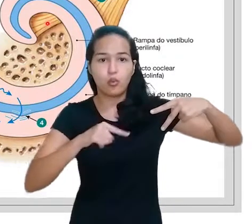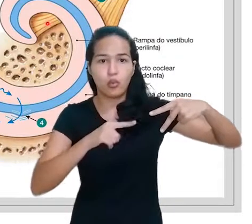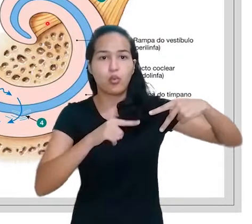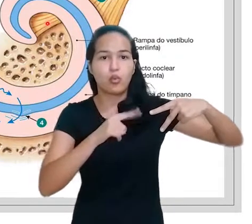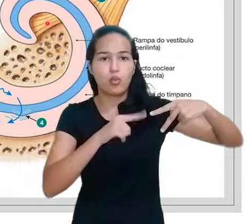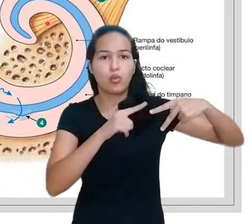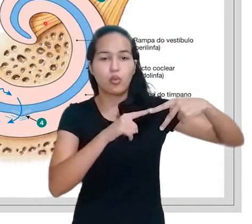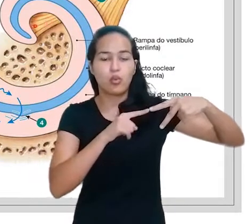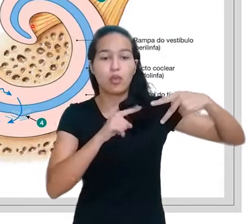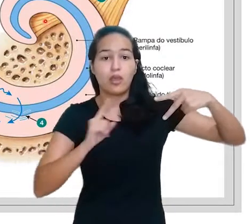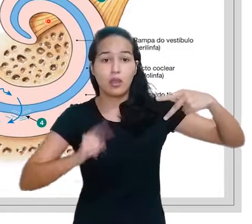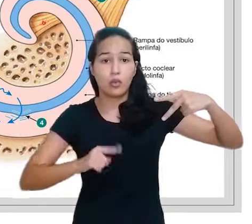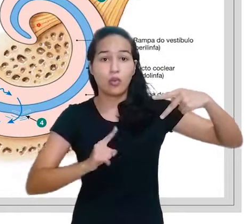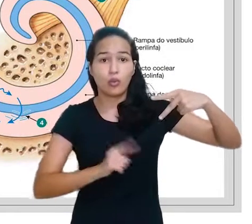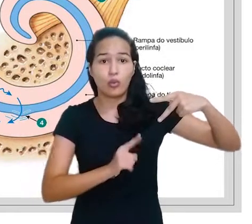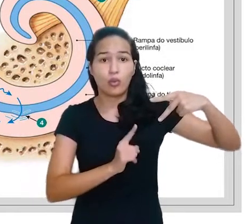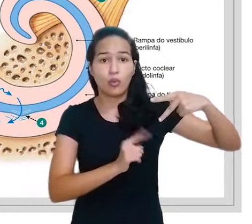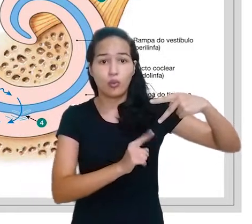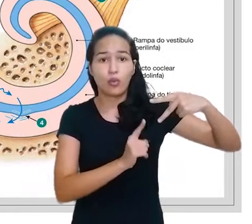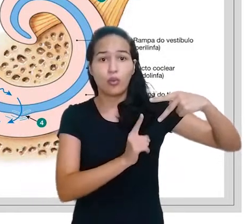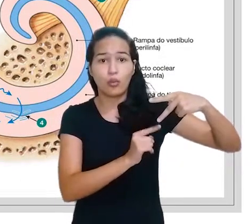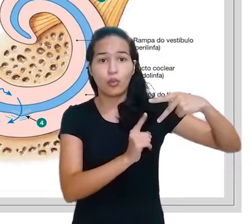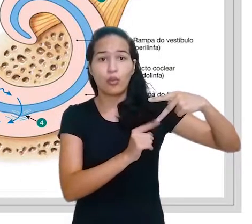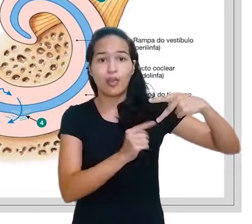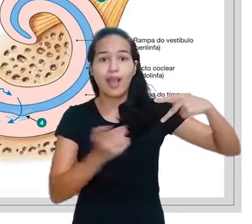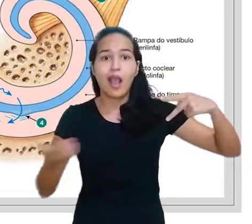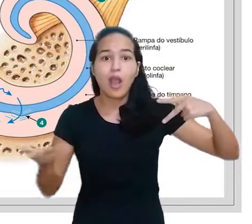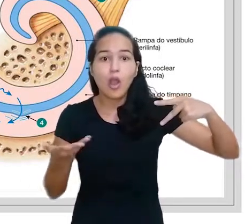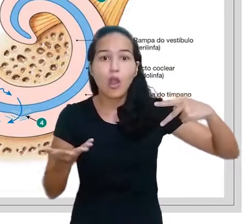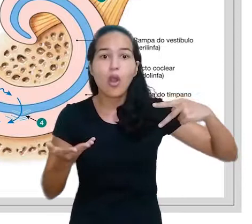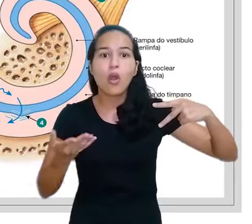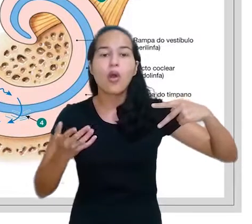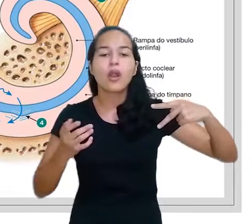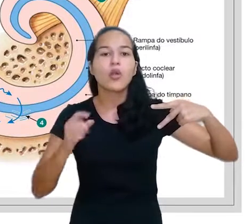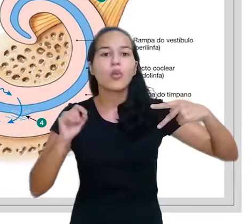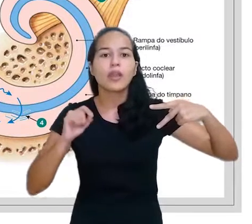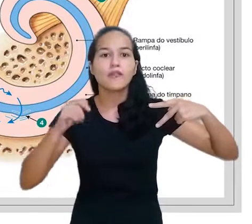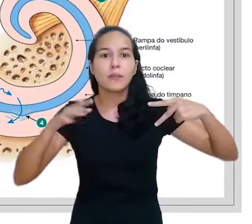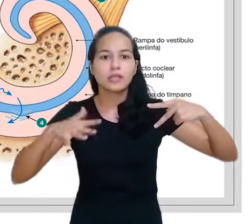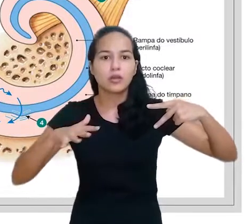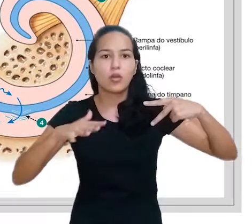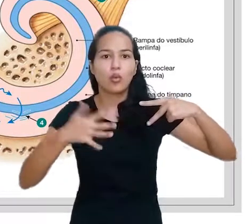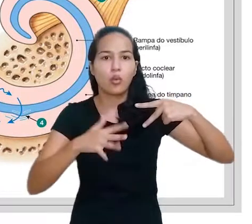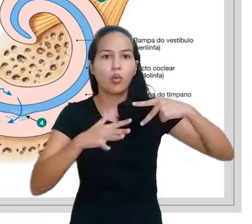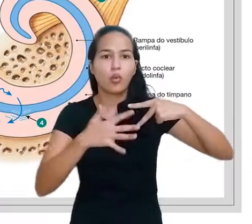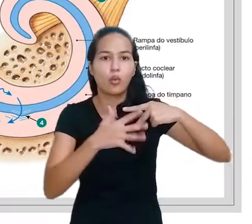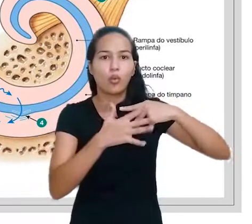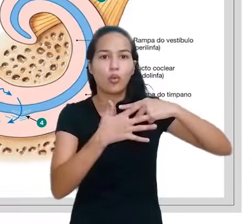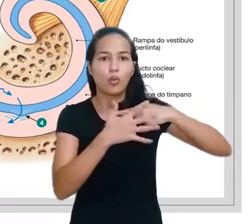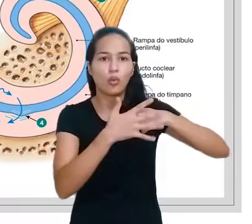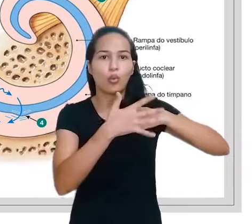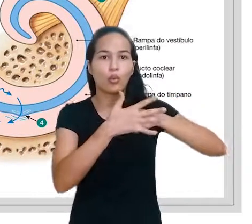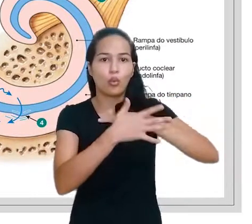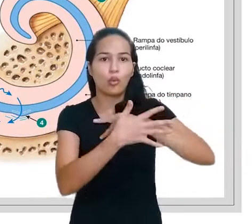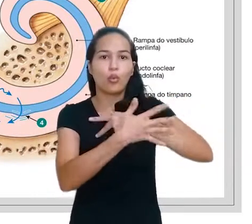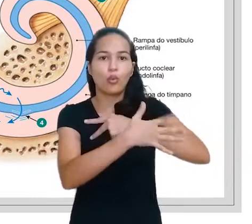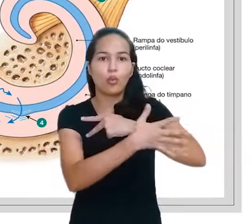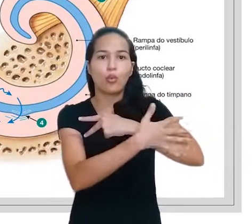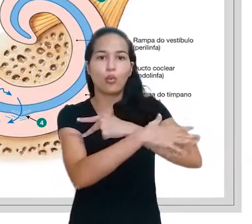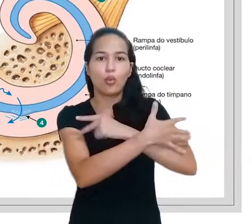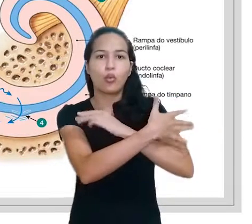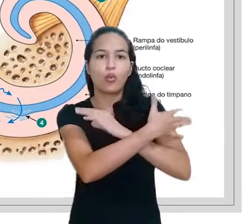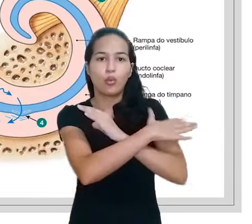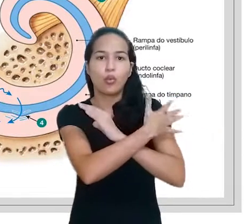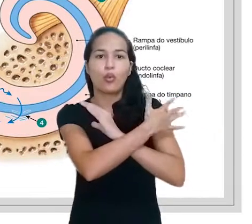sensitivos. Após os nervos sensitivos serem ativados, eles vão fazer a sua função, que é levar uma